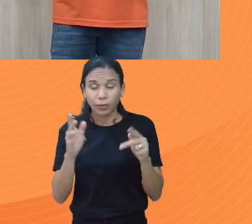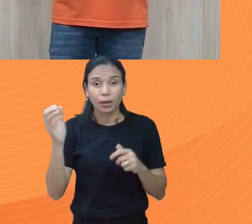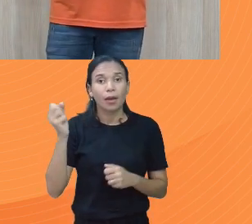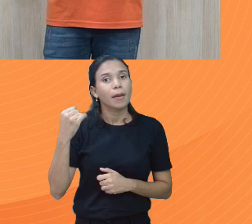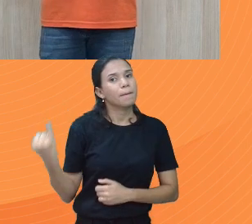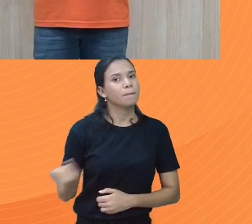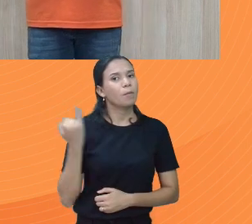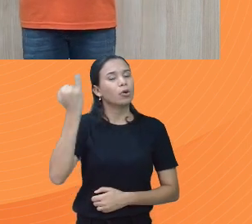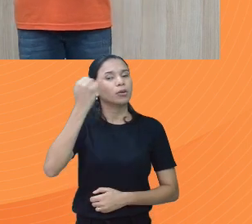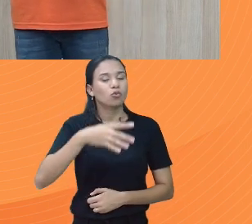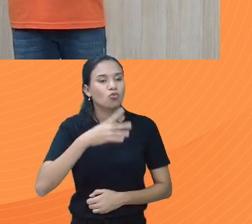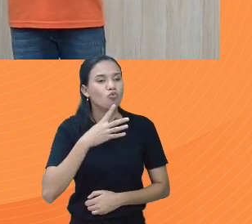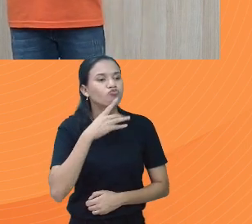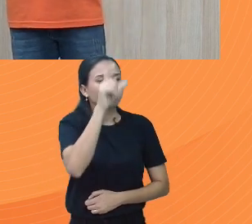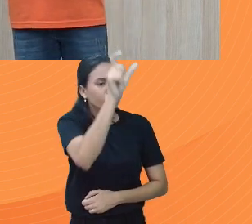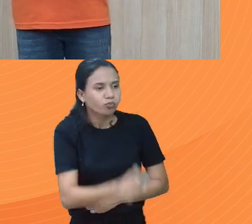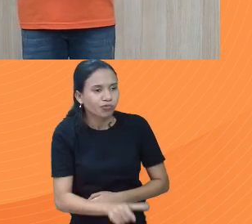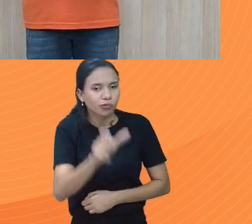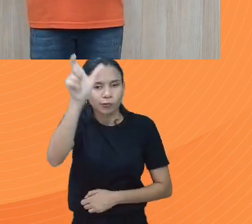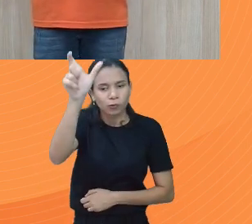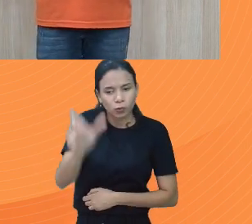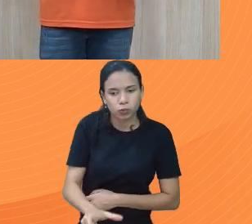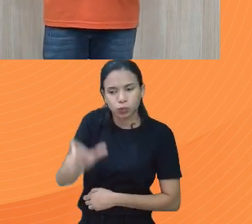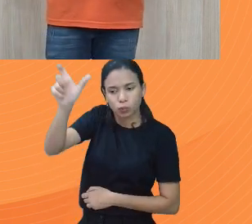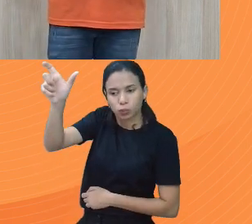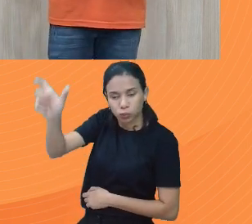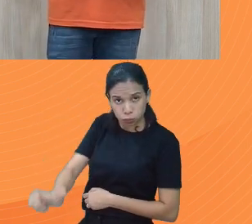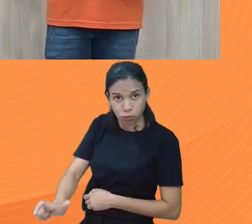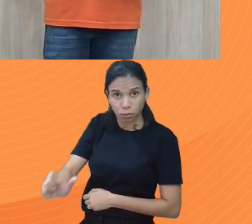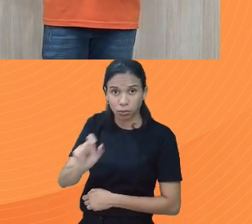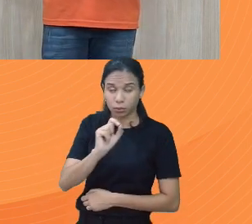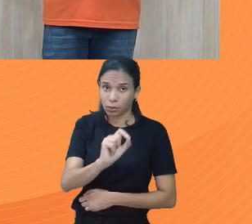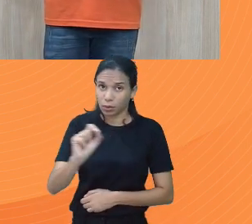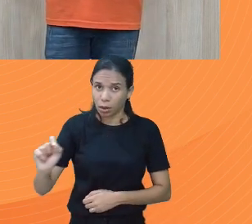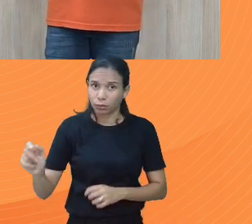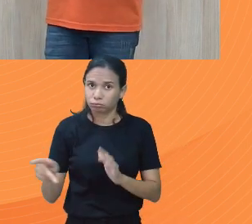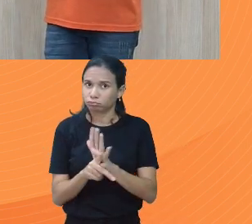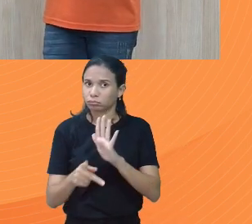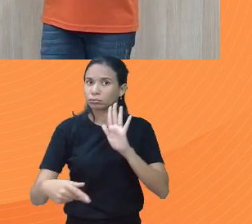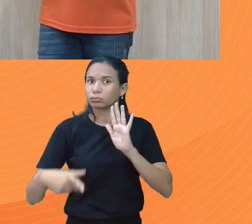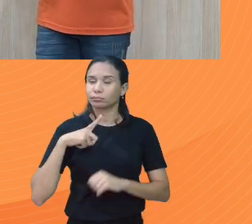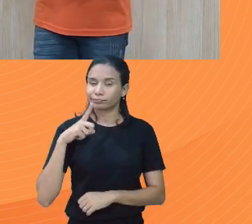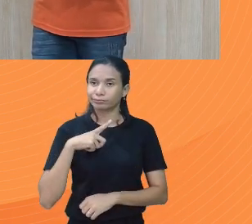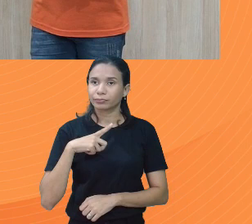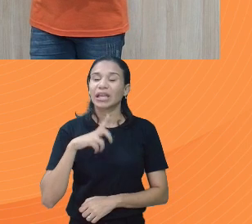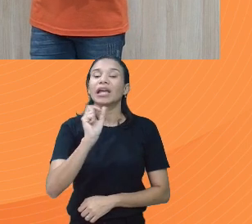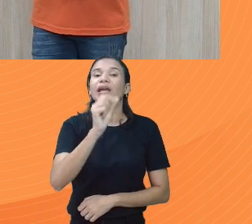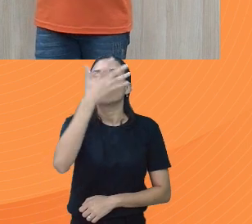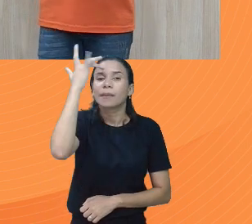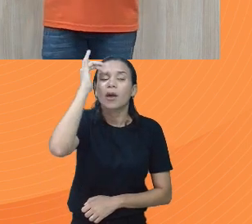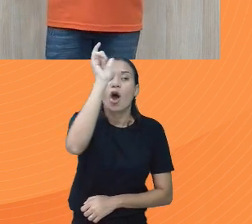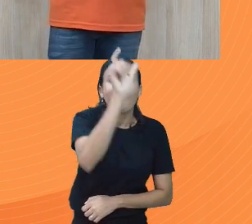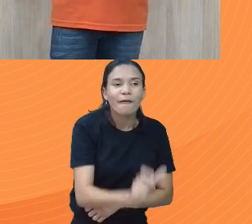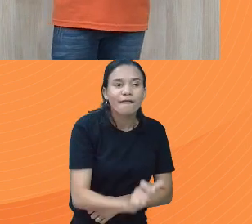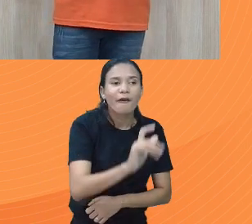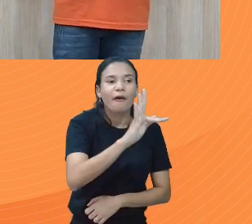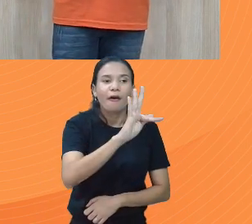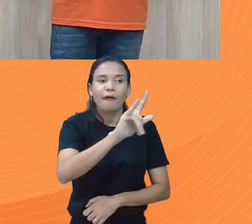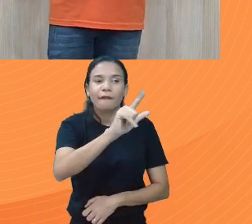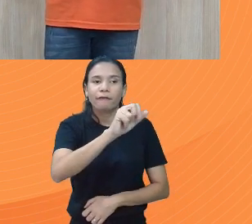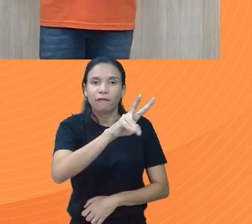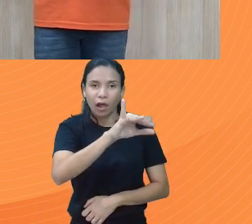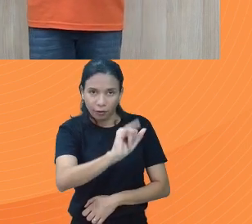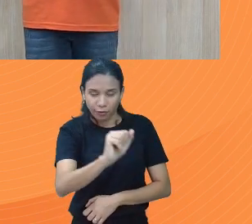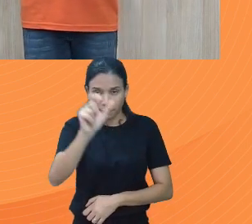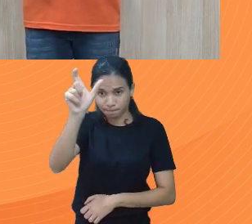questão vocês saberem em relação a quem é cada uma dessas frações, tá? quem é Flávia, quem é Beto e